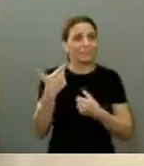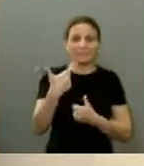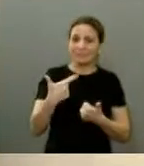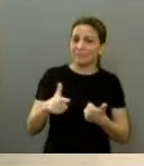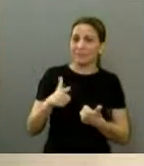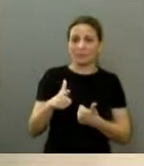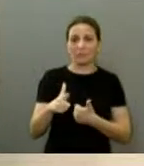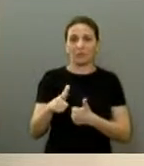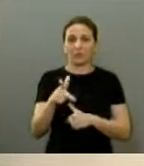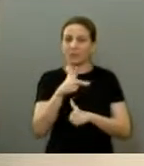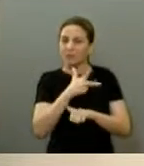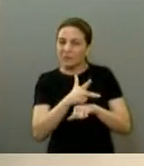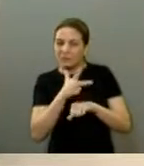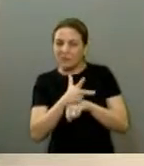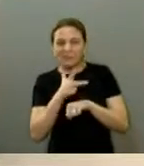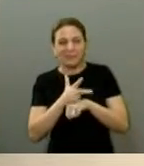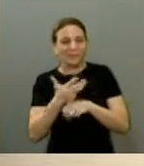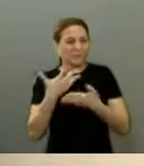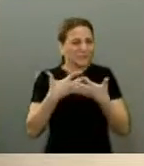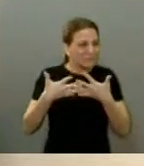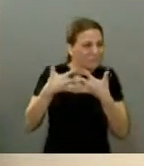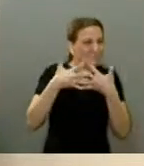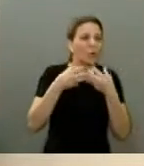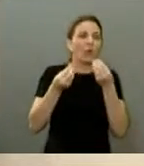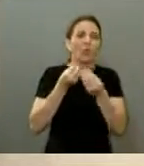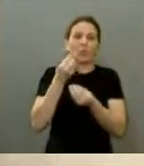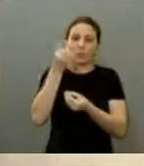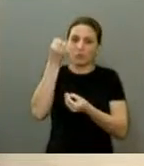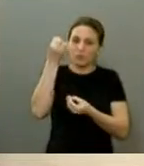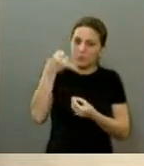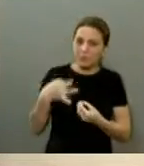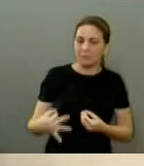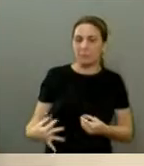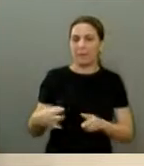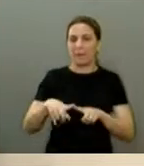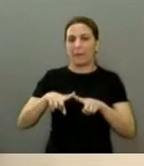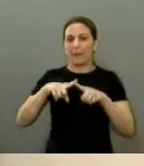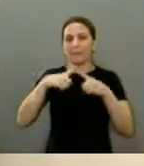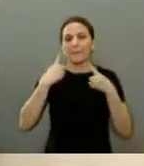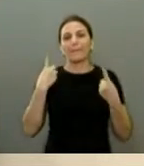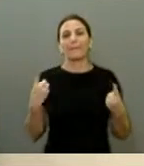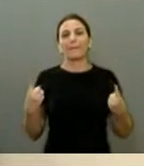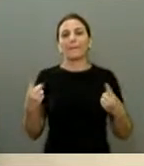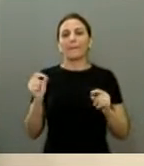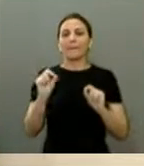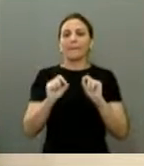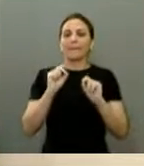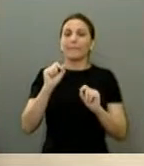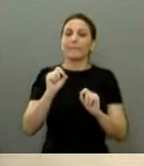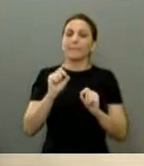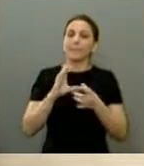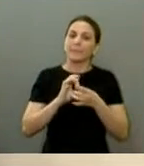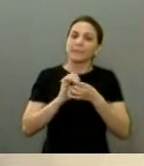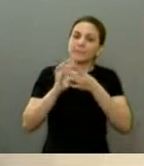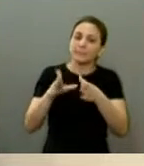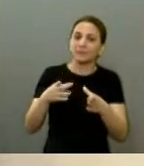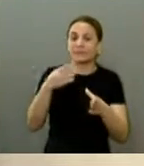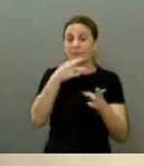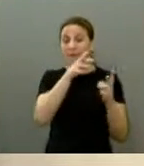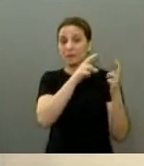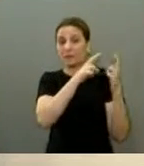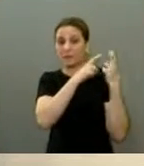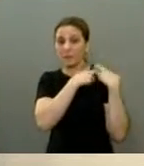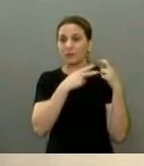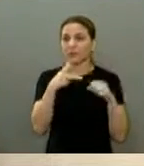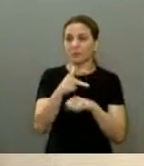ali, é complicado até explicar, entendeu? Mas isso não nos deixa de cumprir uma obrigação